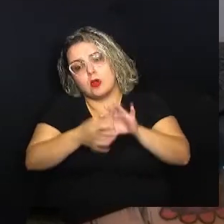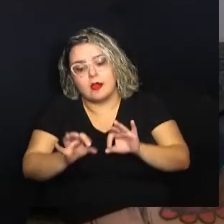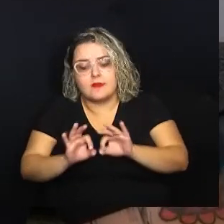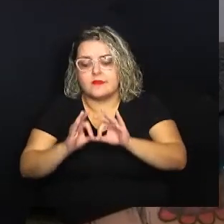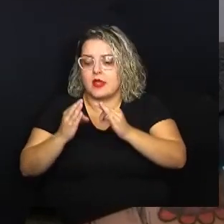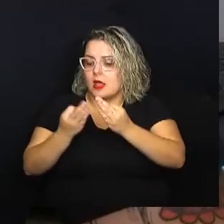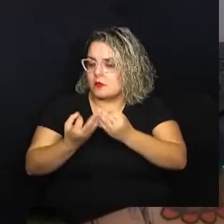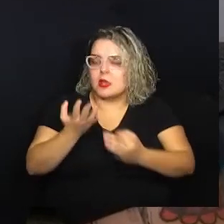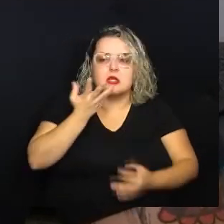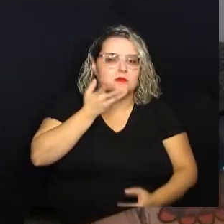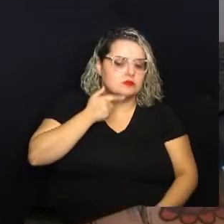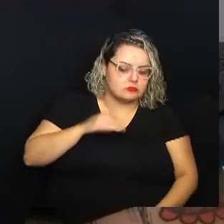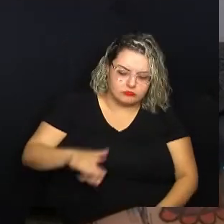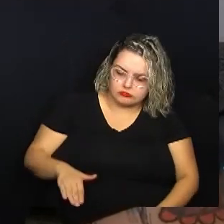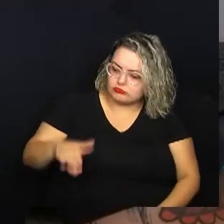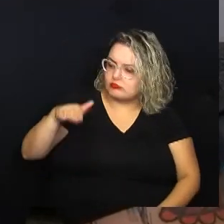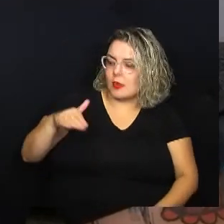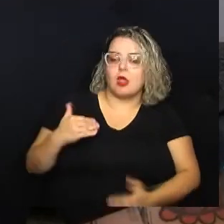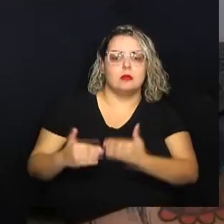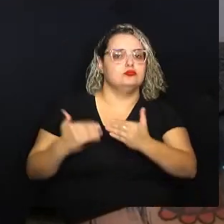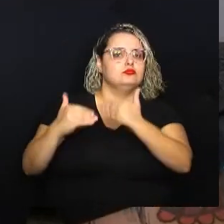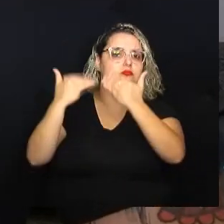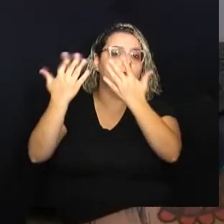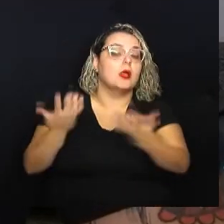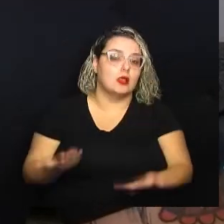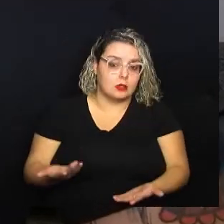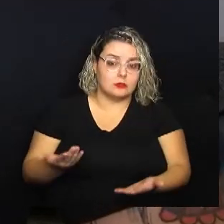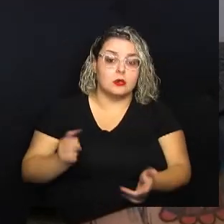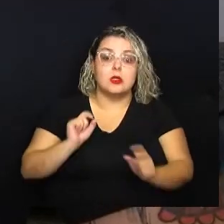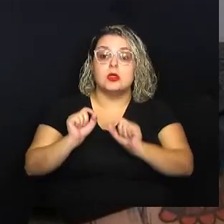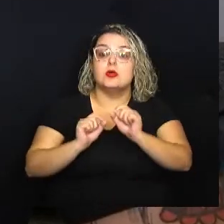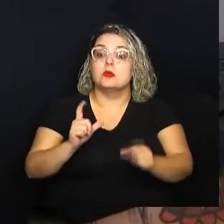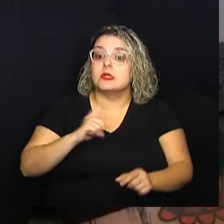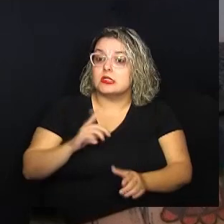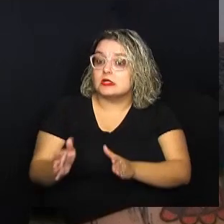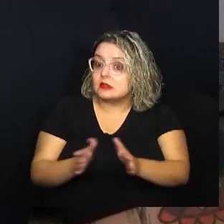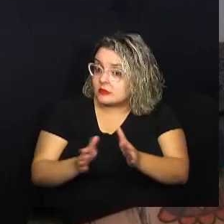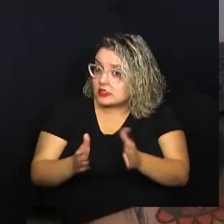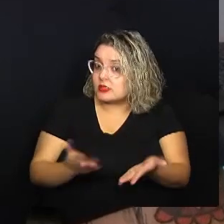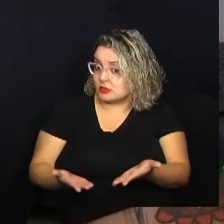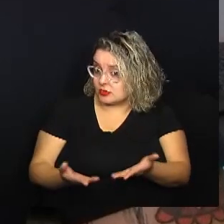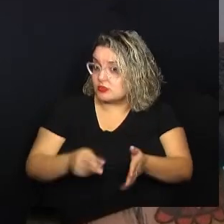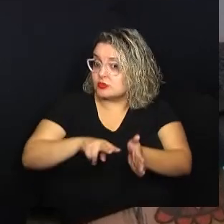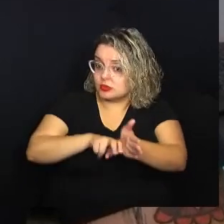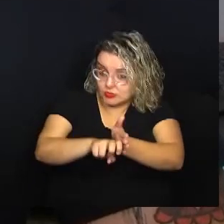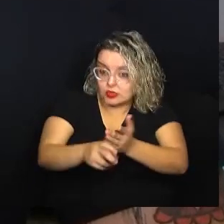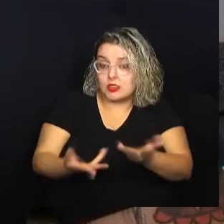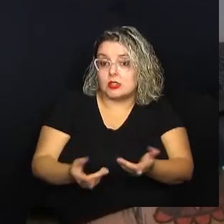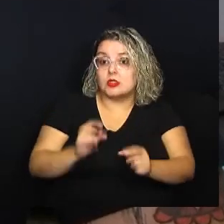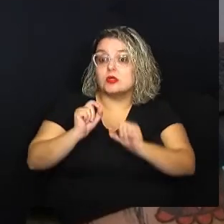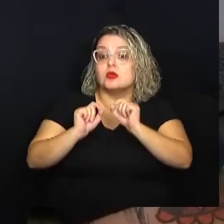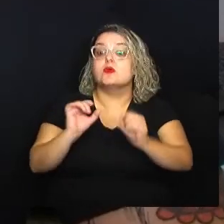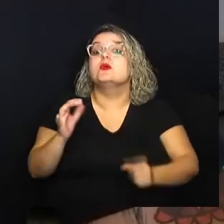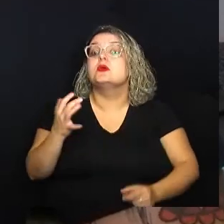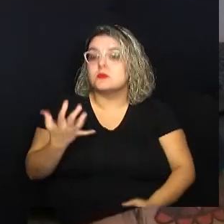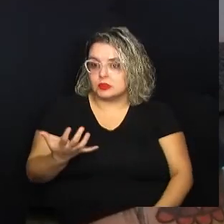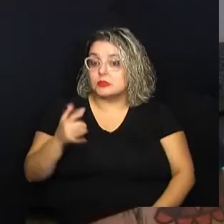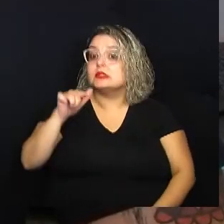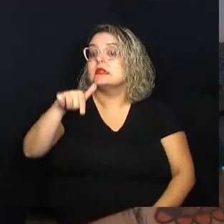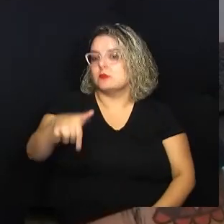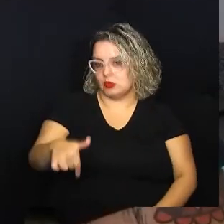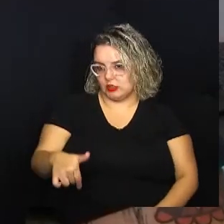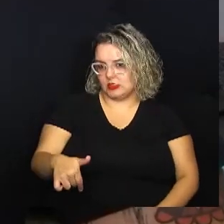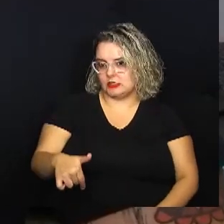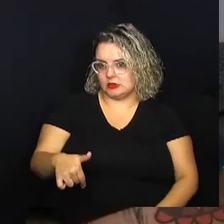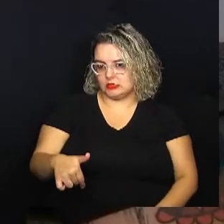o contexto dele, familiar, desde a infância, da vida adulta, e o que trouxe ele até esse momento do diagnóstico e o que